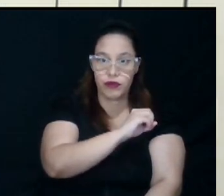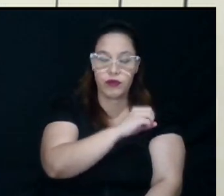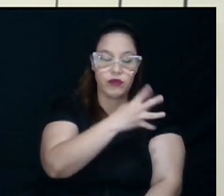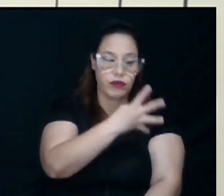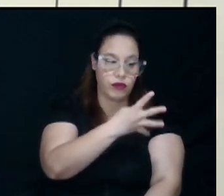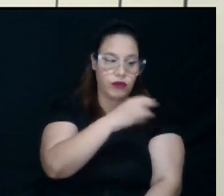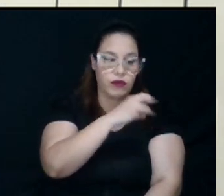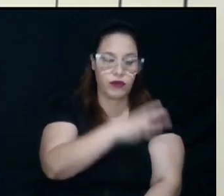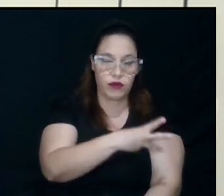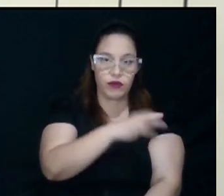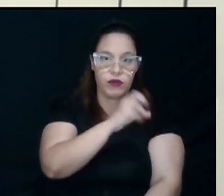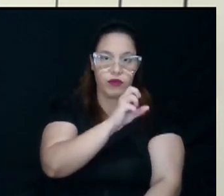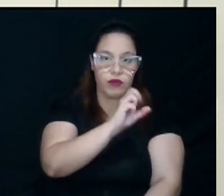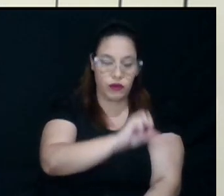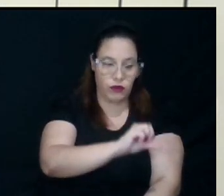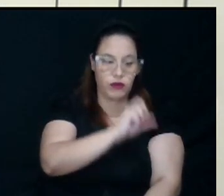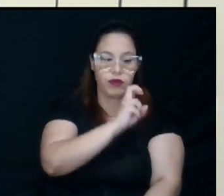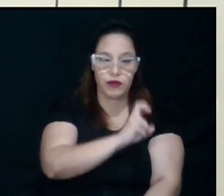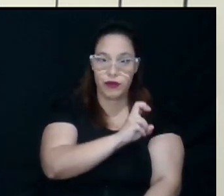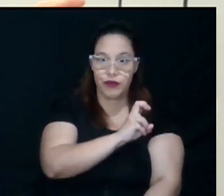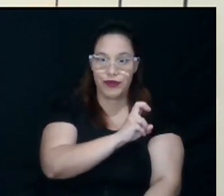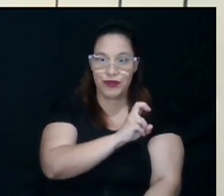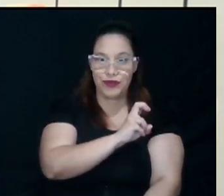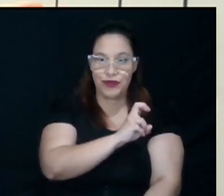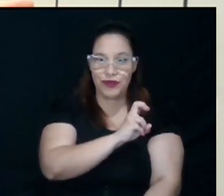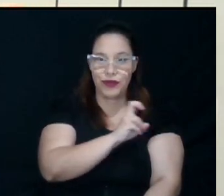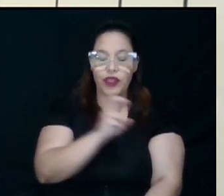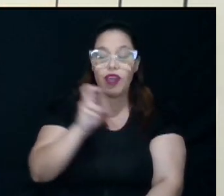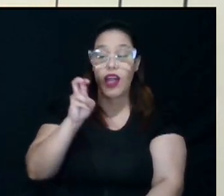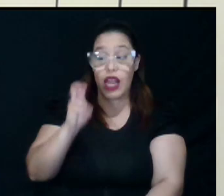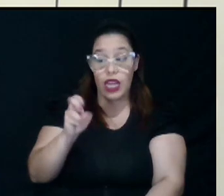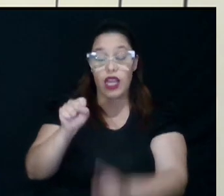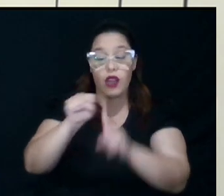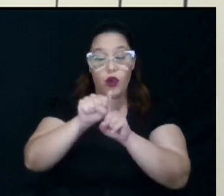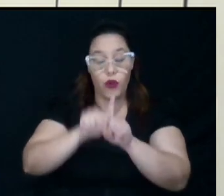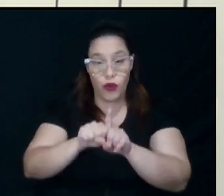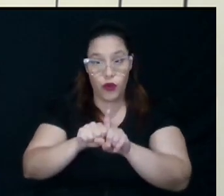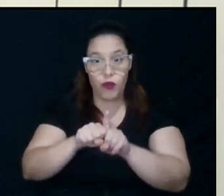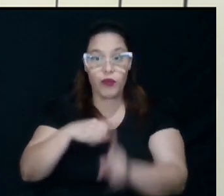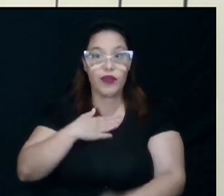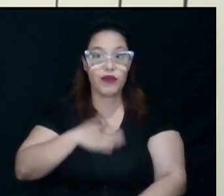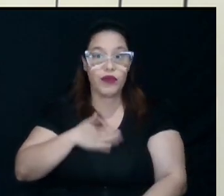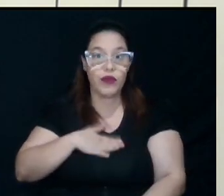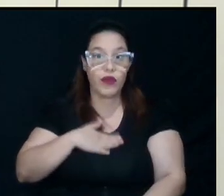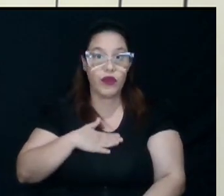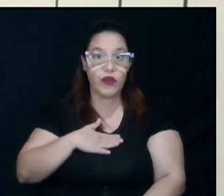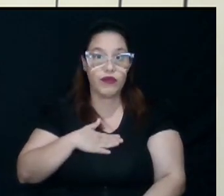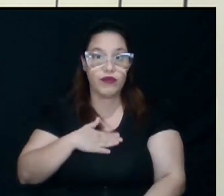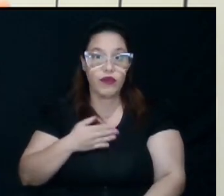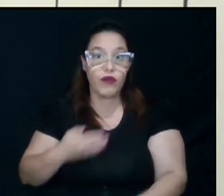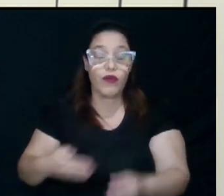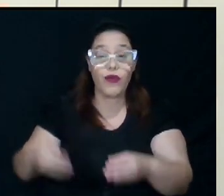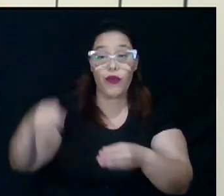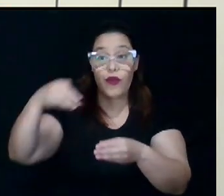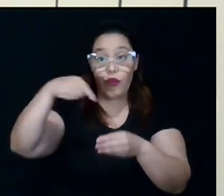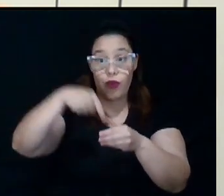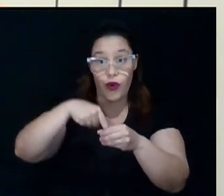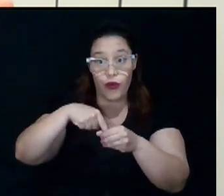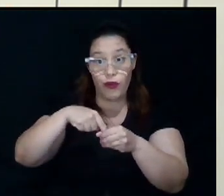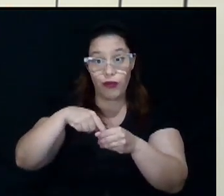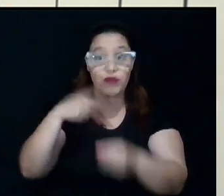999004395. Bom, hoje, 5 de agosto, marca o retorno das atividades legislativas após o